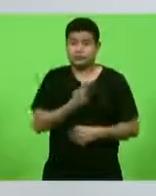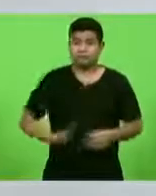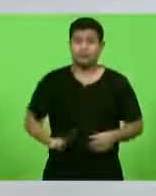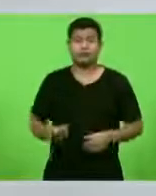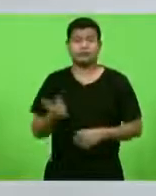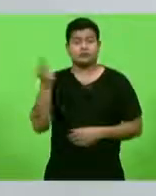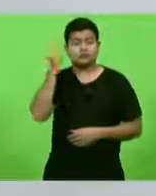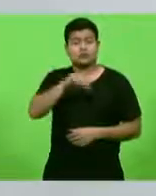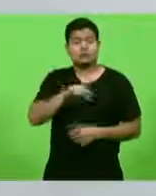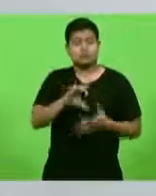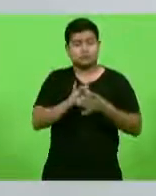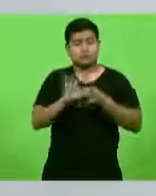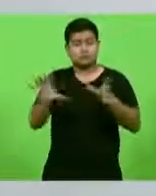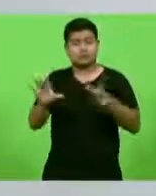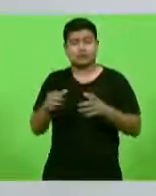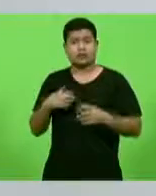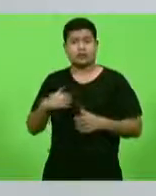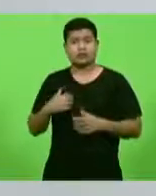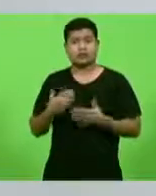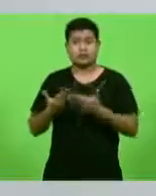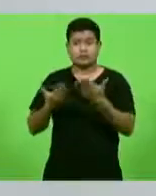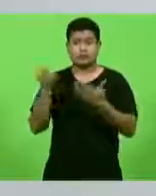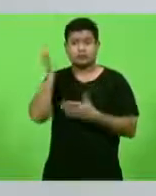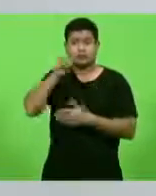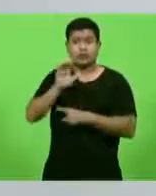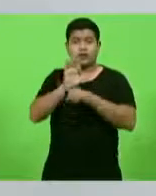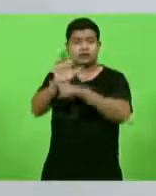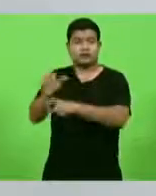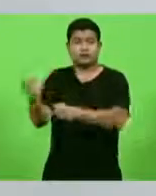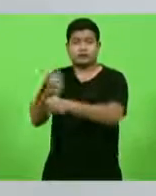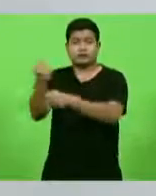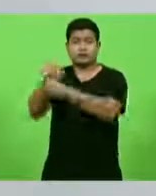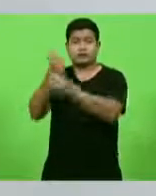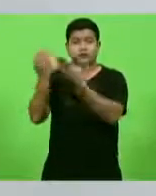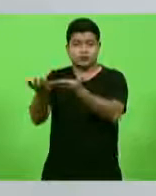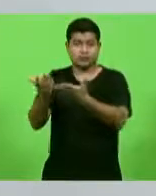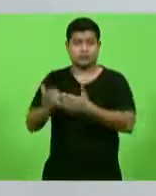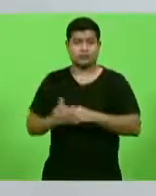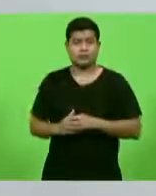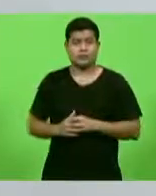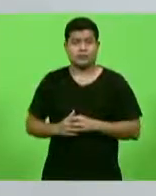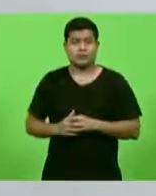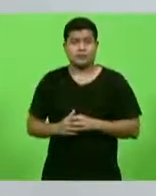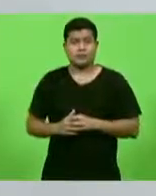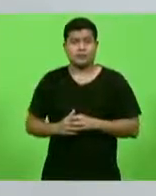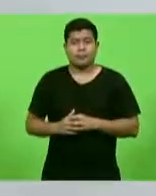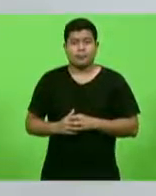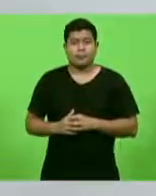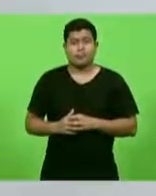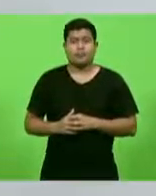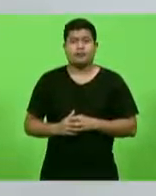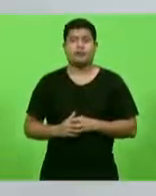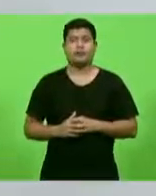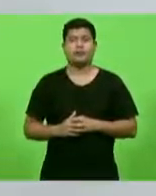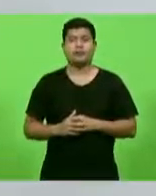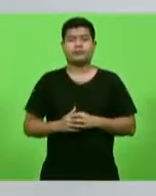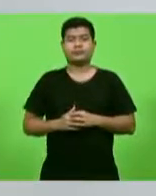conclusão desse sonho, que é o Centro de Convenções lá de Blumenau. Na